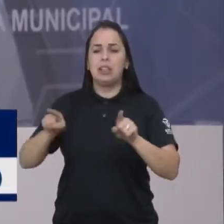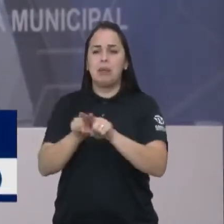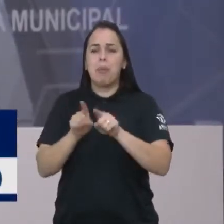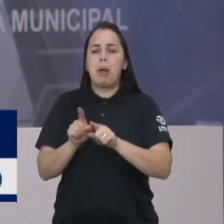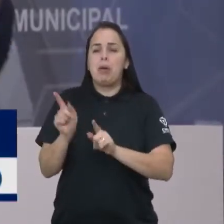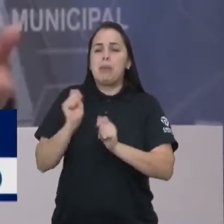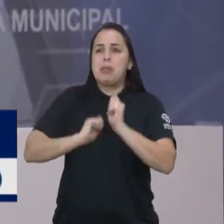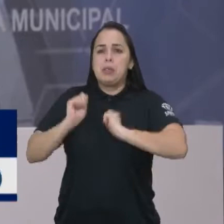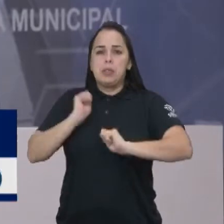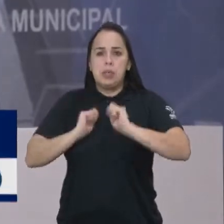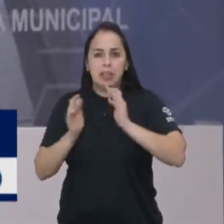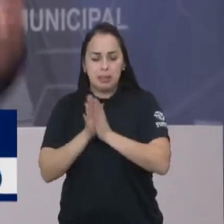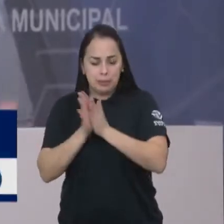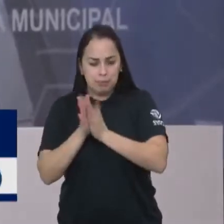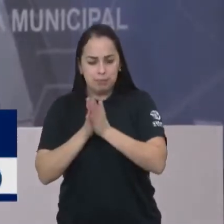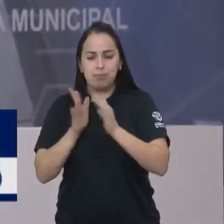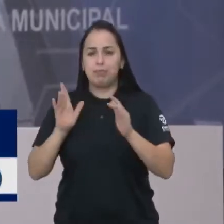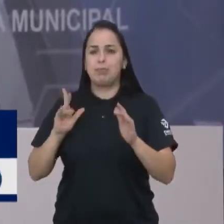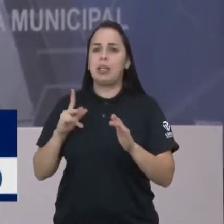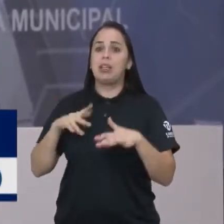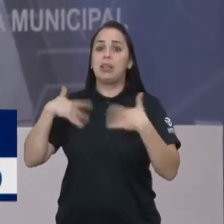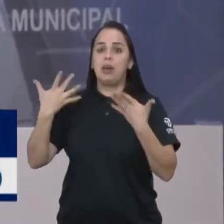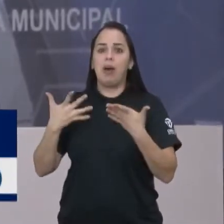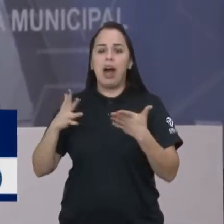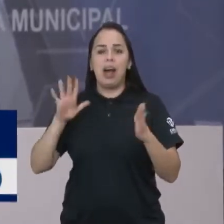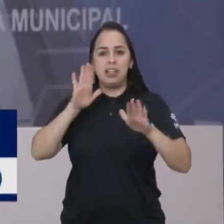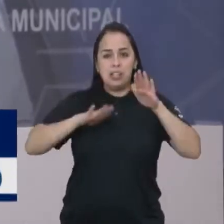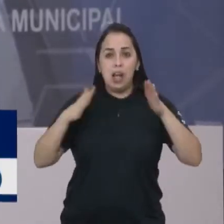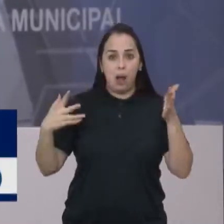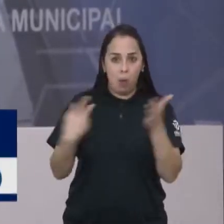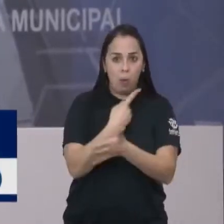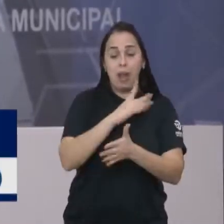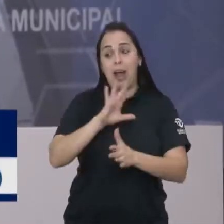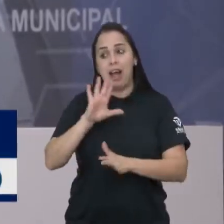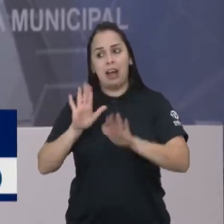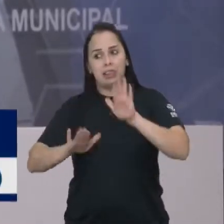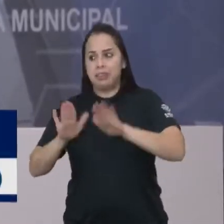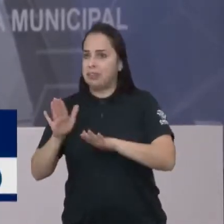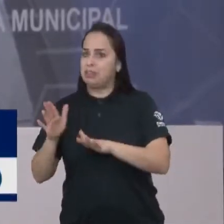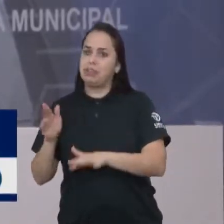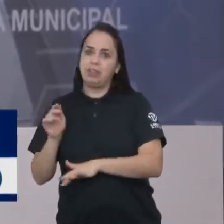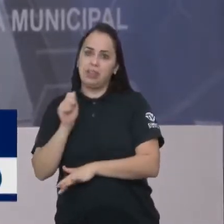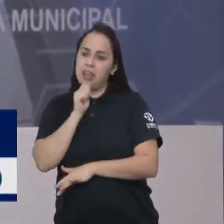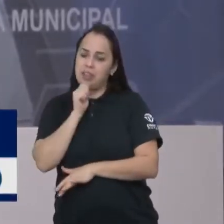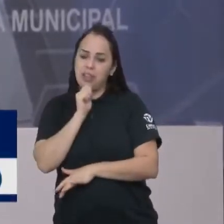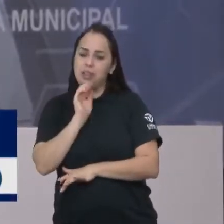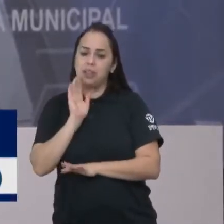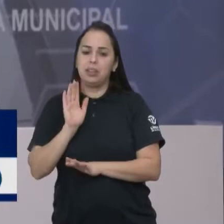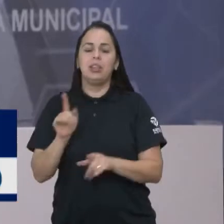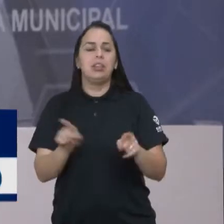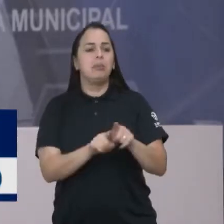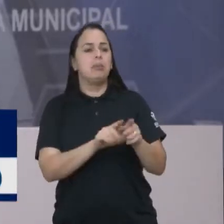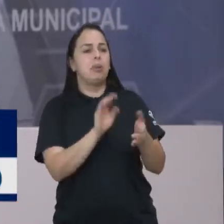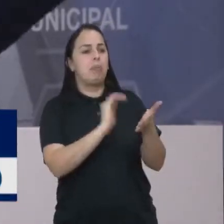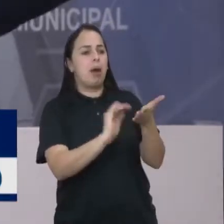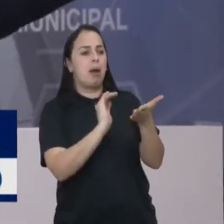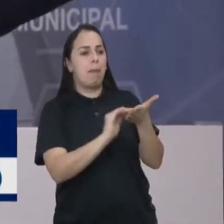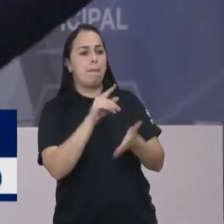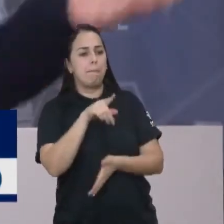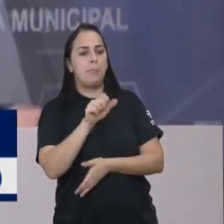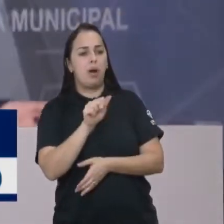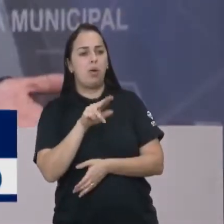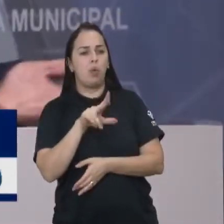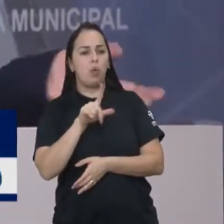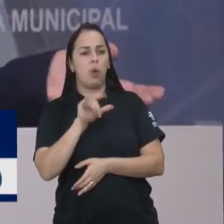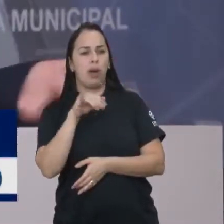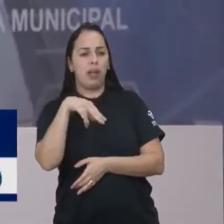expectativas, né? As coisas acontecem, se concluem, às vezes não. E aquilo passa, né? O Paulinho foi secretário aqui de esporte, está aqui, professor do